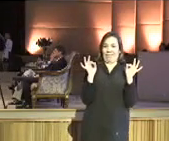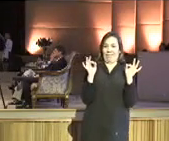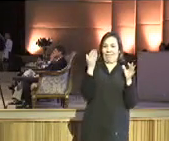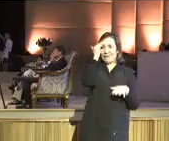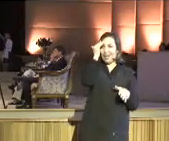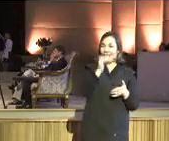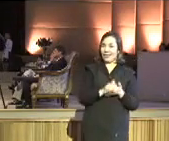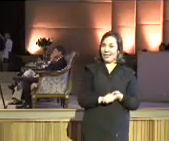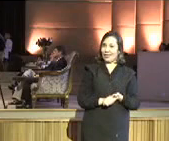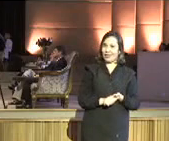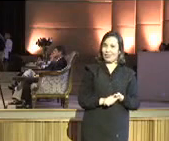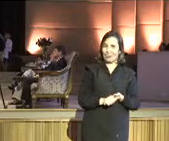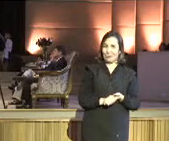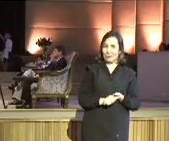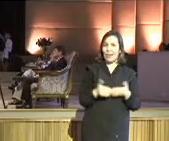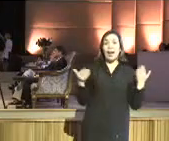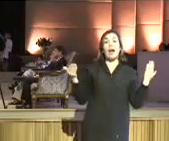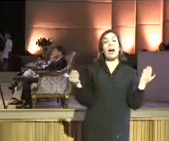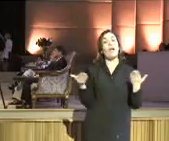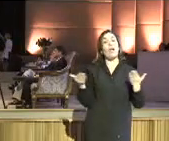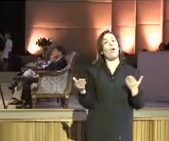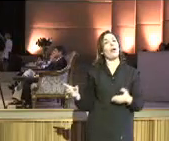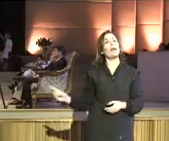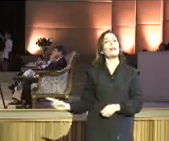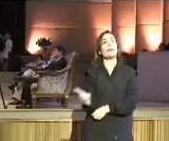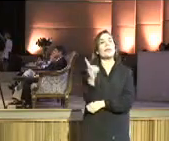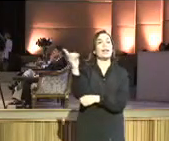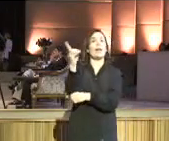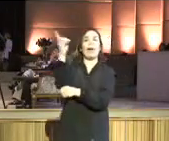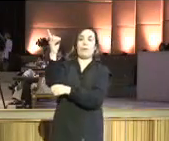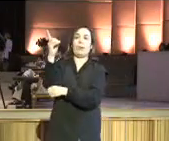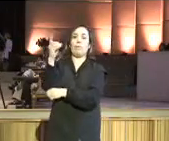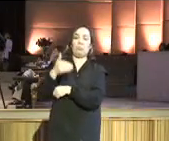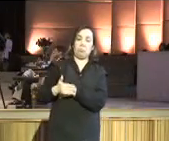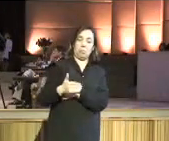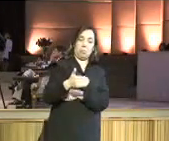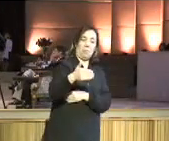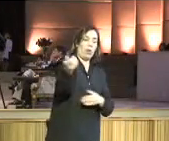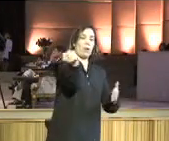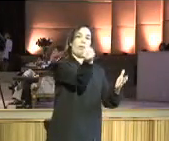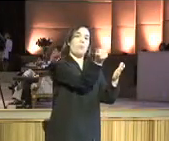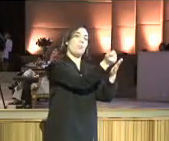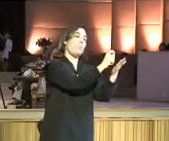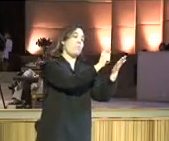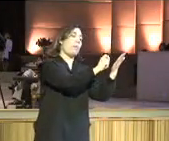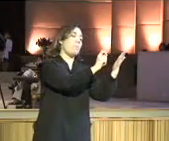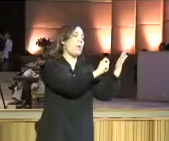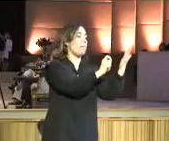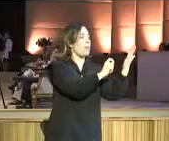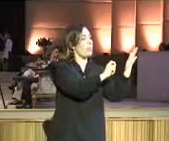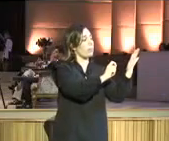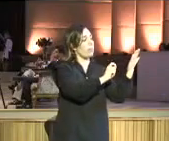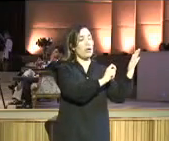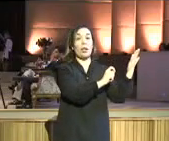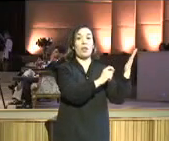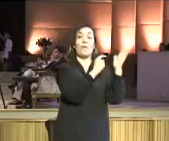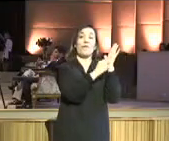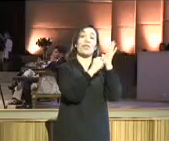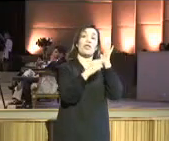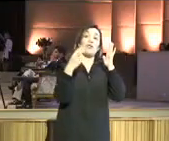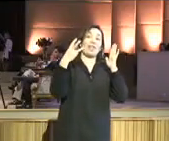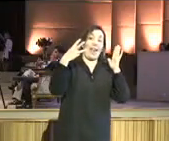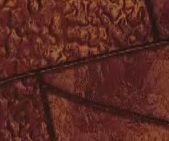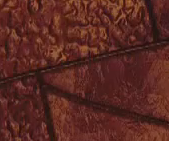Mas Davi continua. É interessante como Deus vai mudando a perspectiva de Davi. E ele vai dizendo no versículo